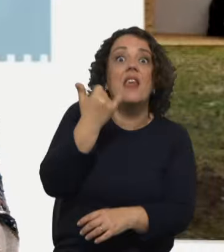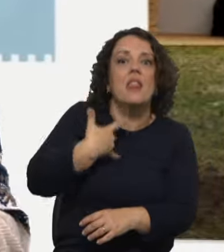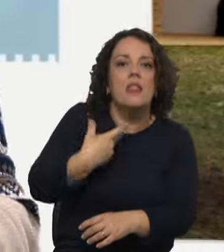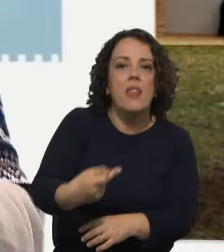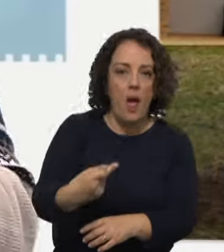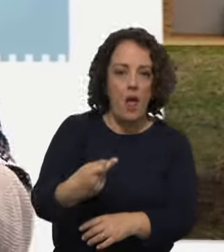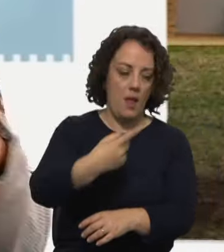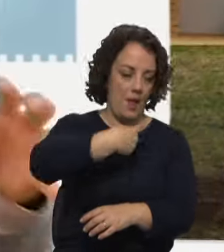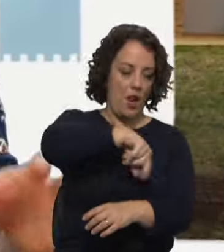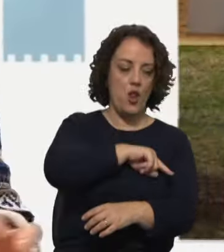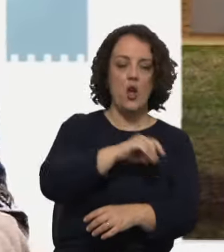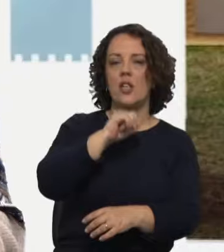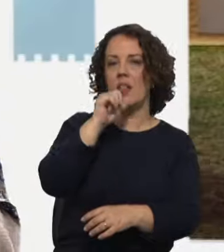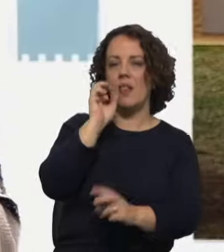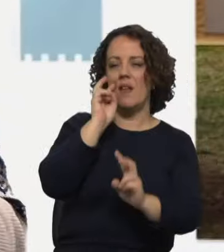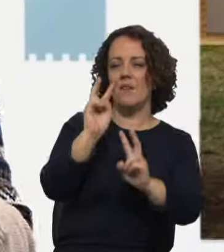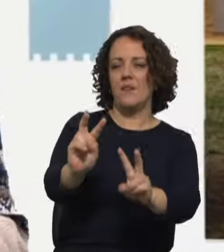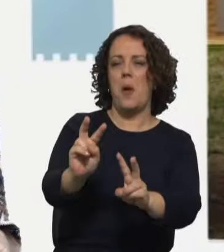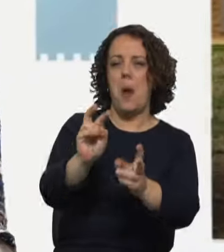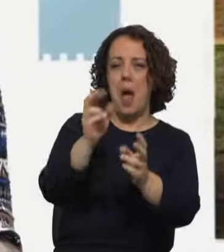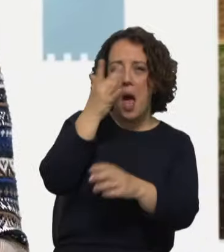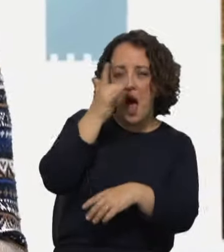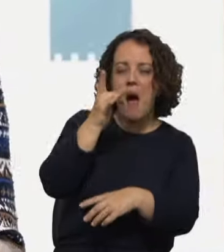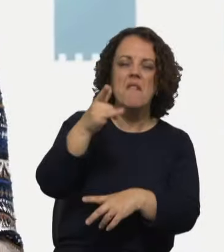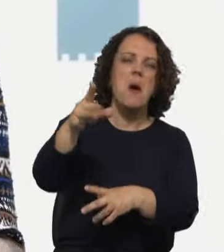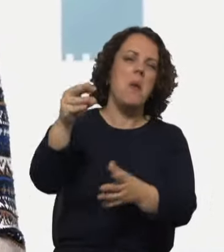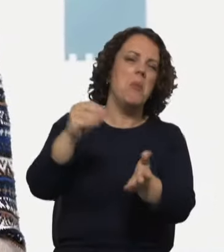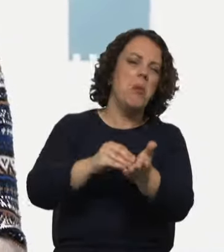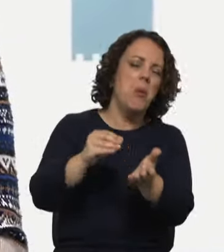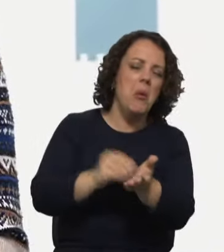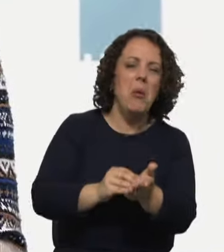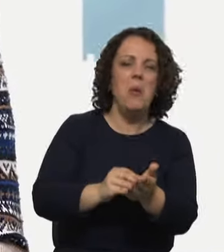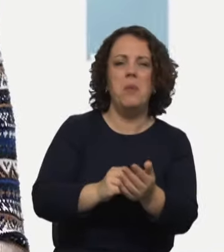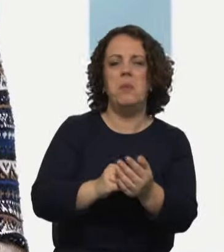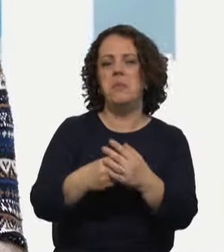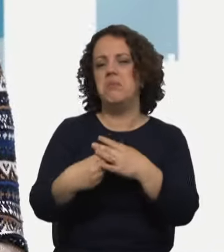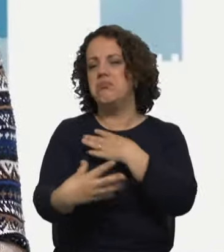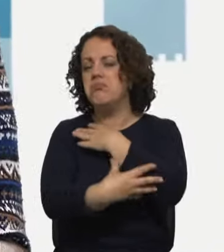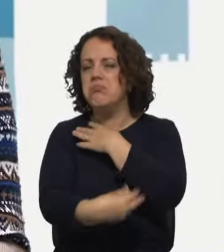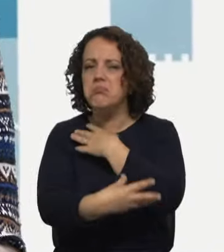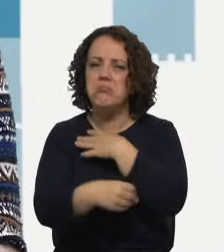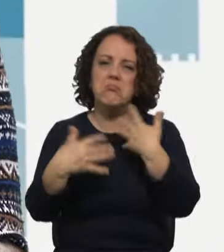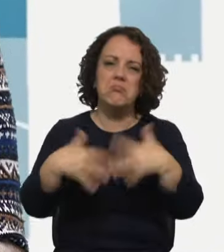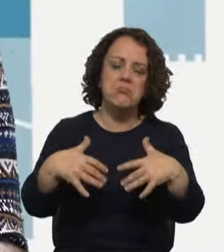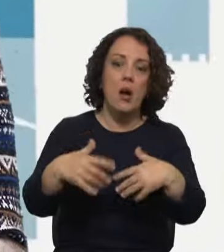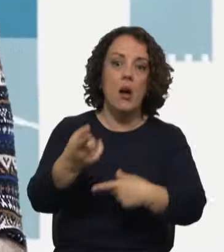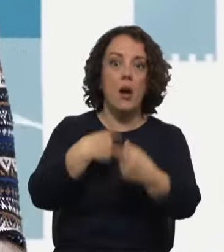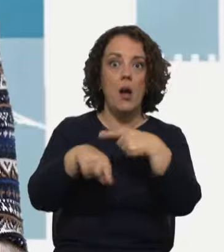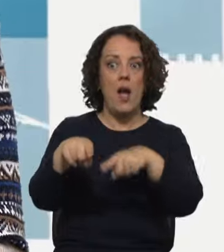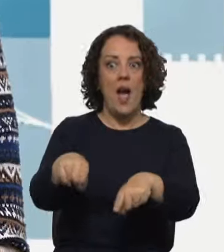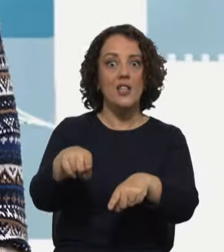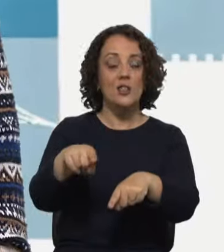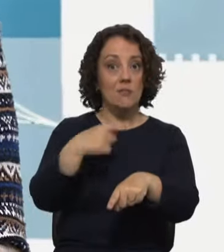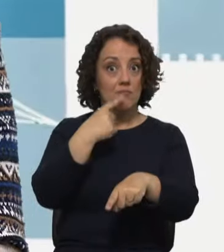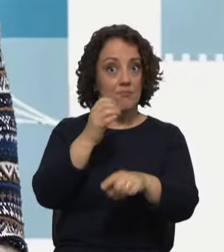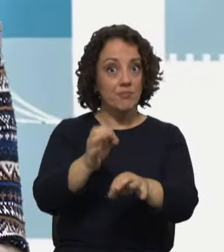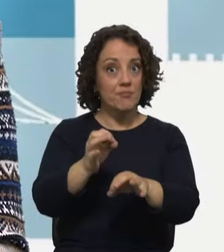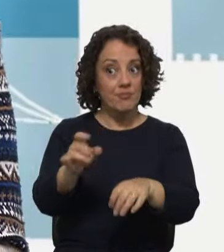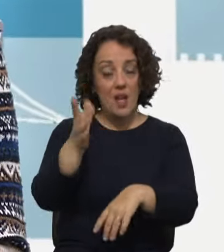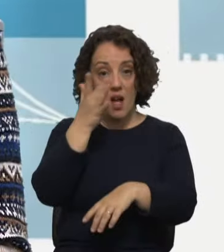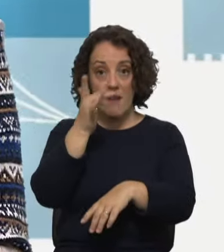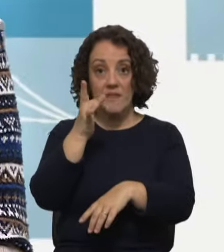África como uma coisa muito pobre muito desfavorecida e eu arriscaria a tes é que a vida em África é muito mais digna do que aquilo que